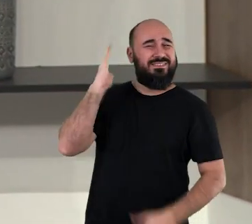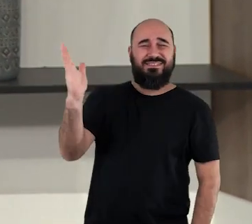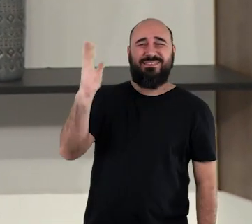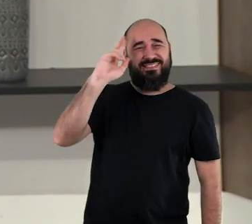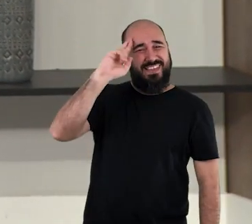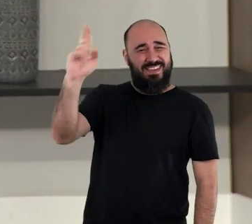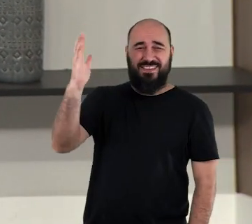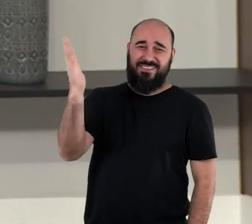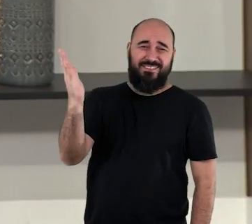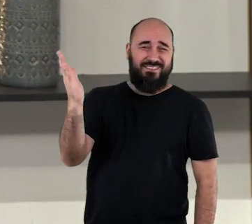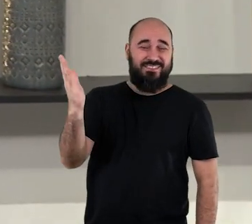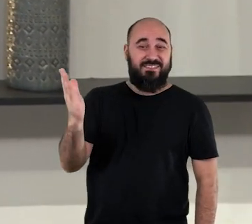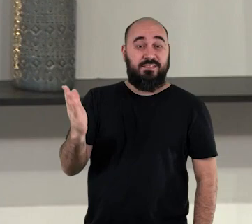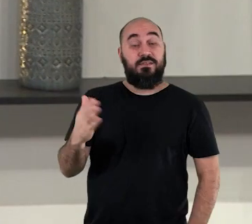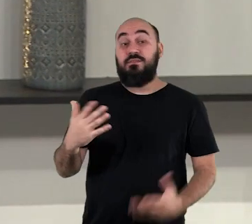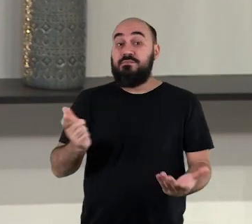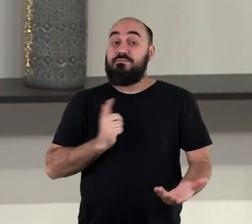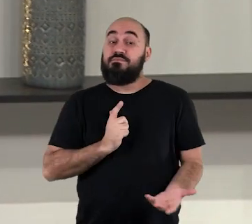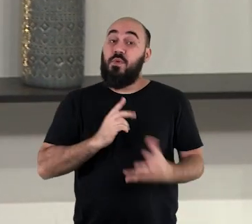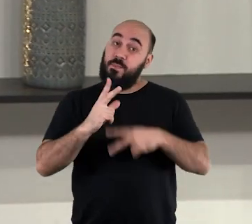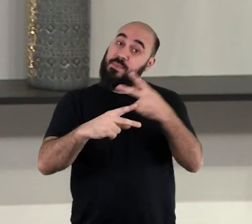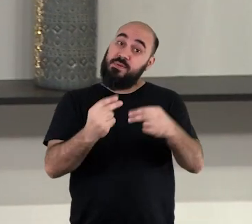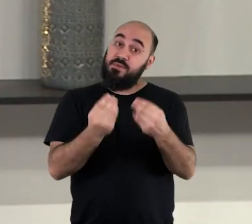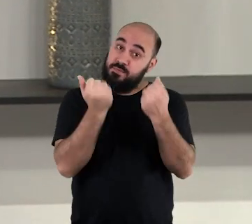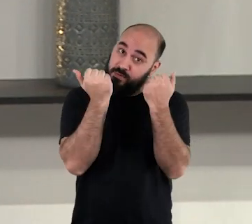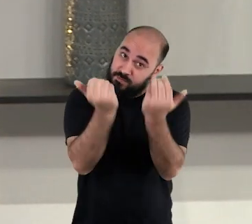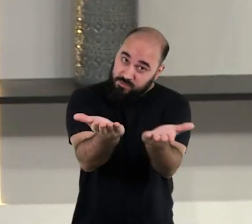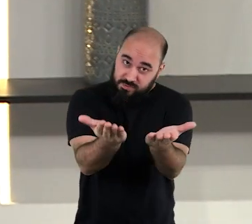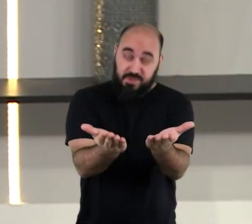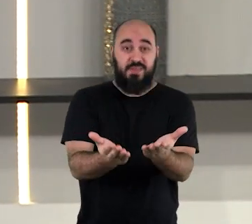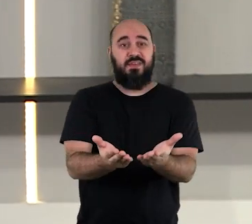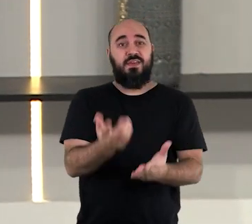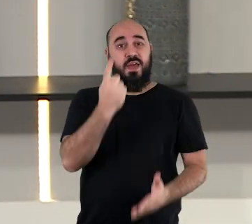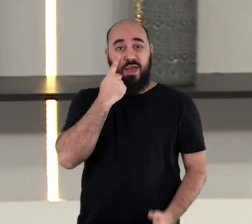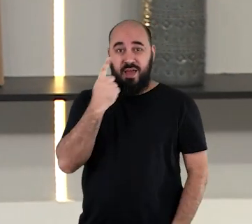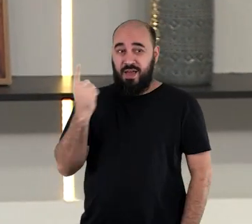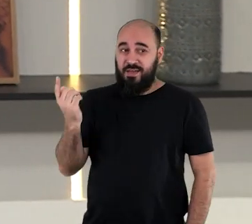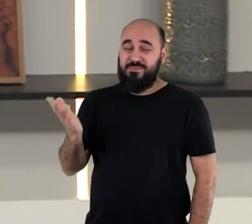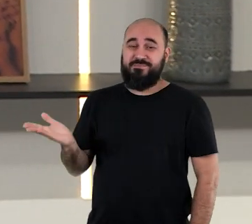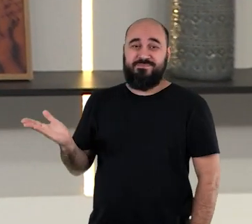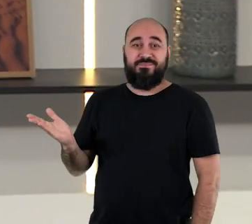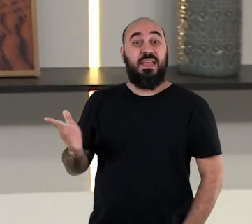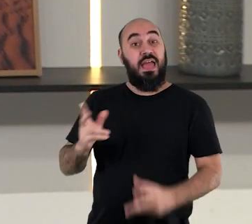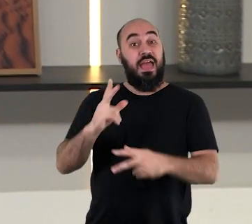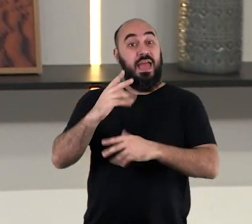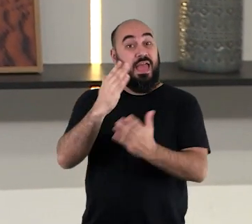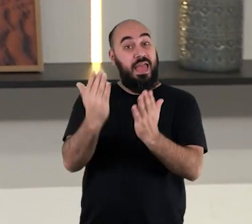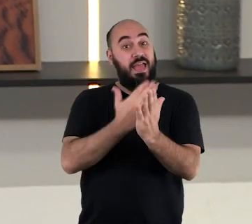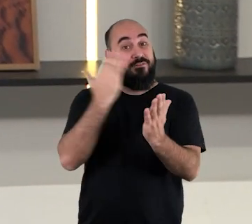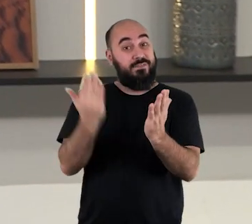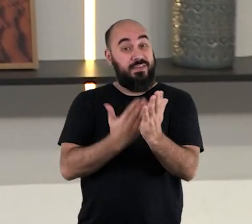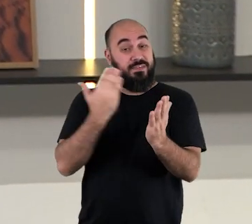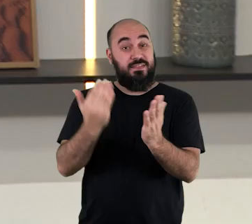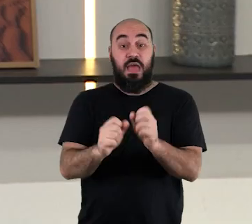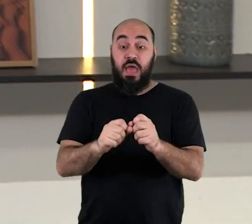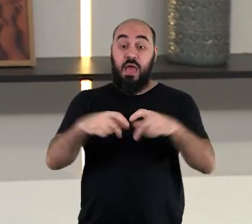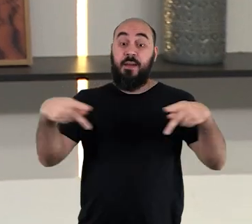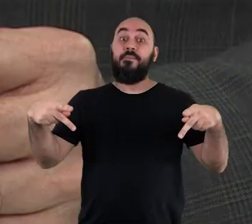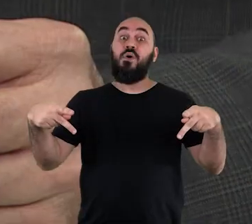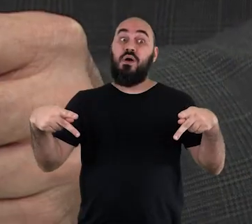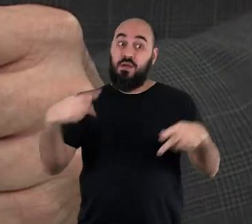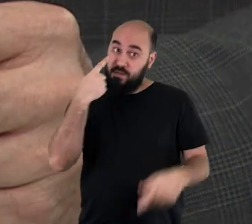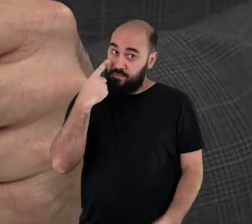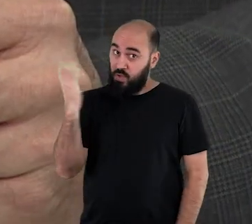presente para você que está nas minhas mãos, essa revista Apocalipse, Revelações de